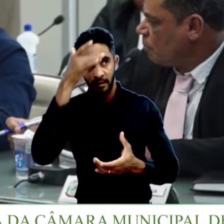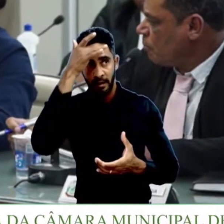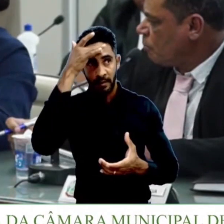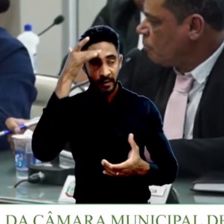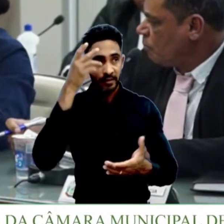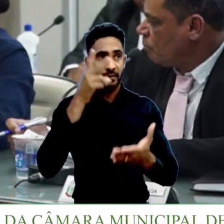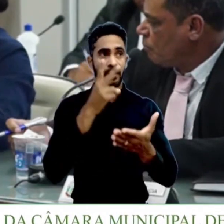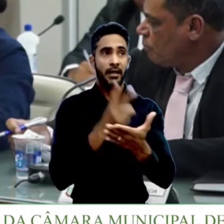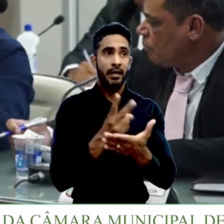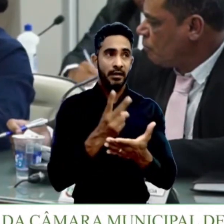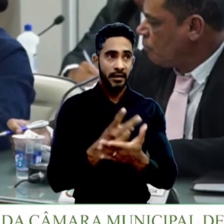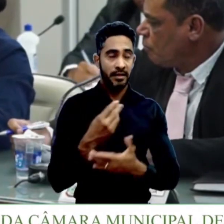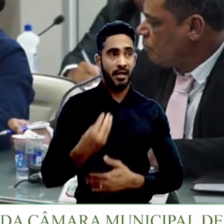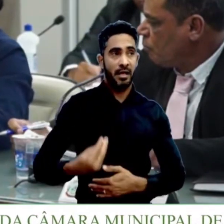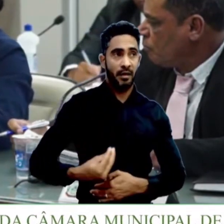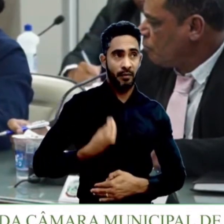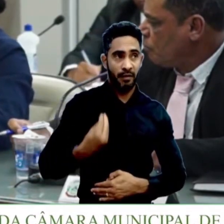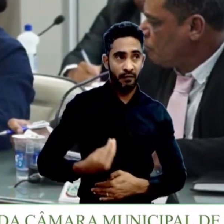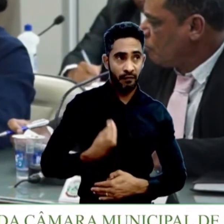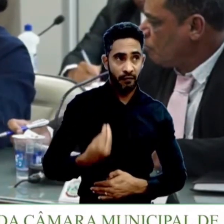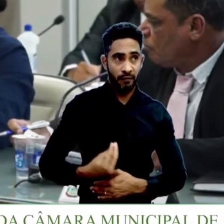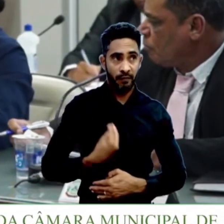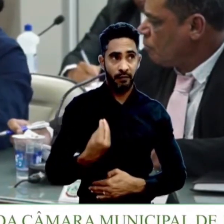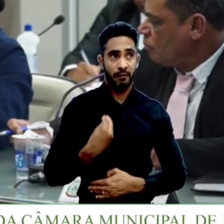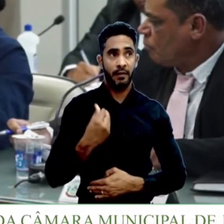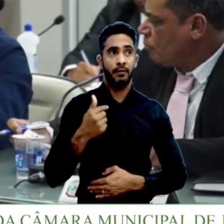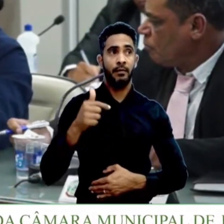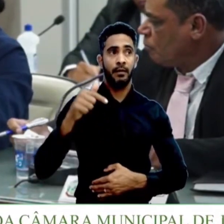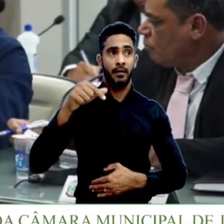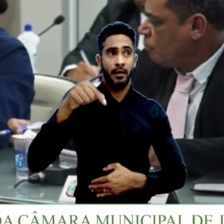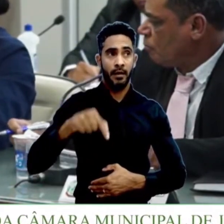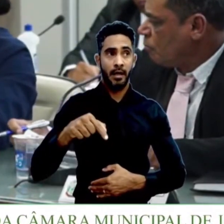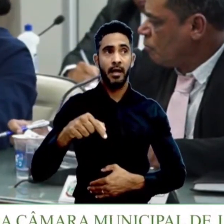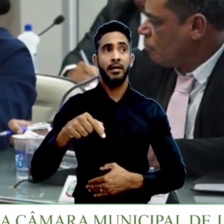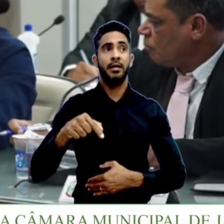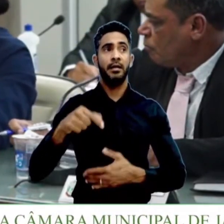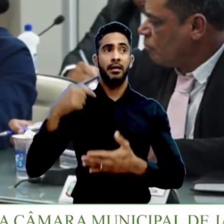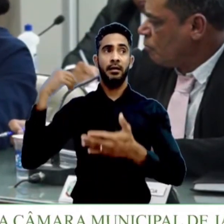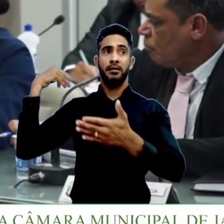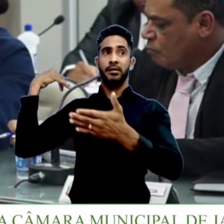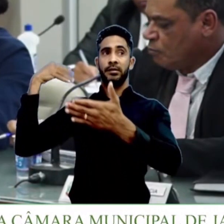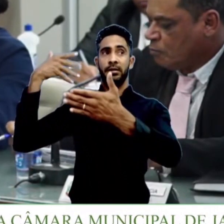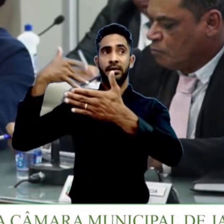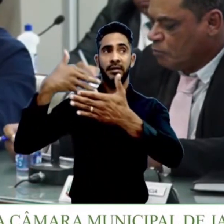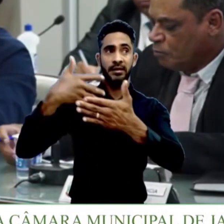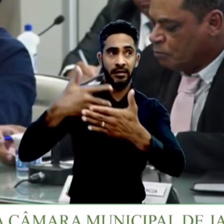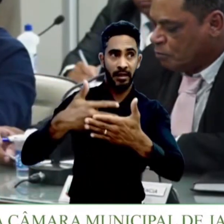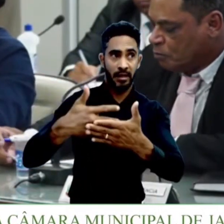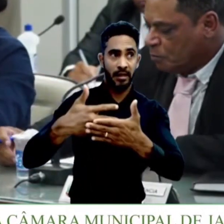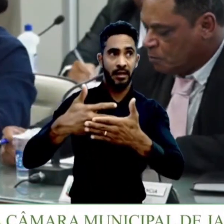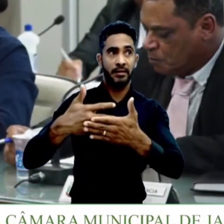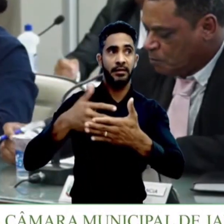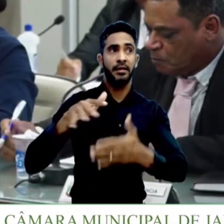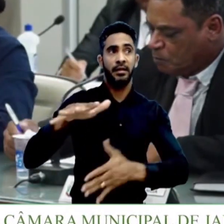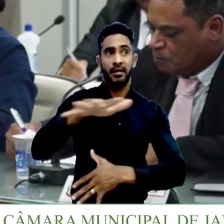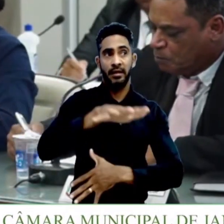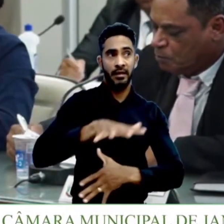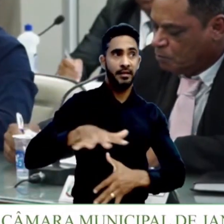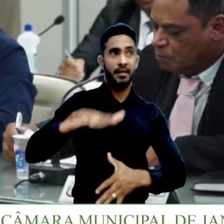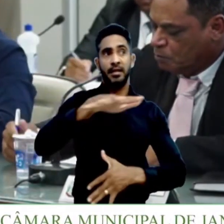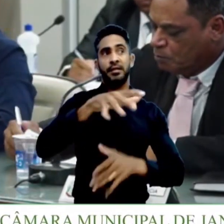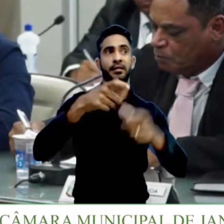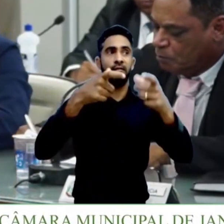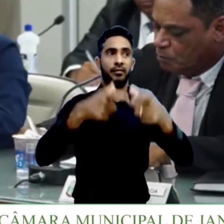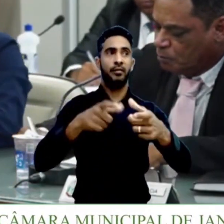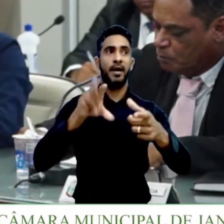que sempre residiu, estabeleceu ali seus ancestrais nessa região, nesse bairro